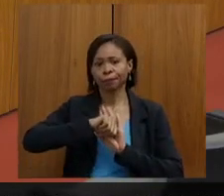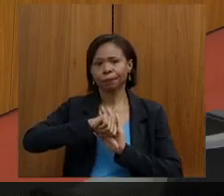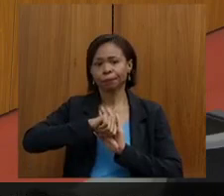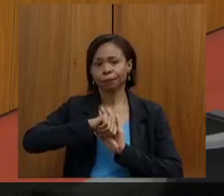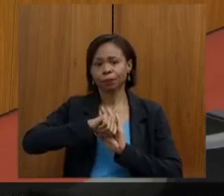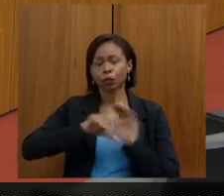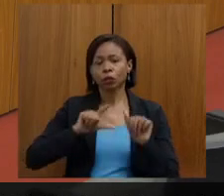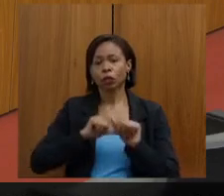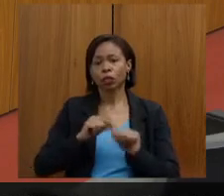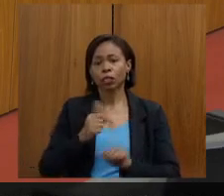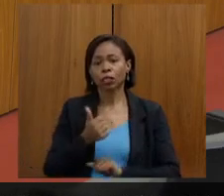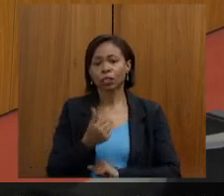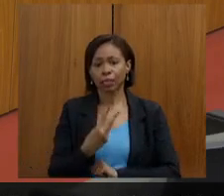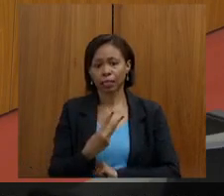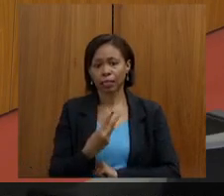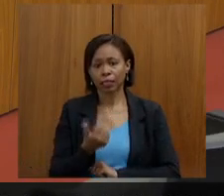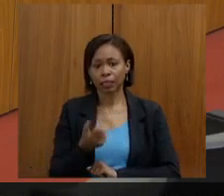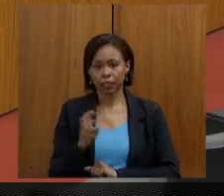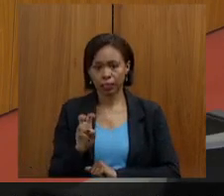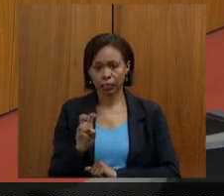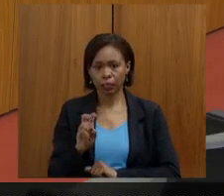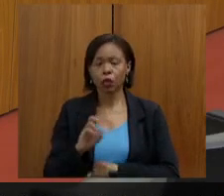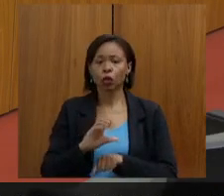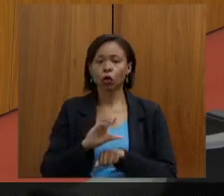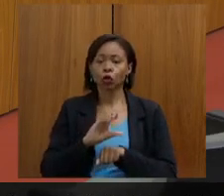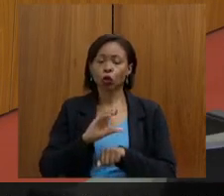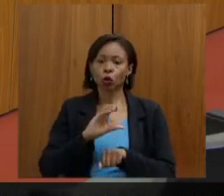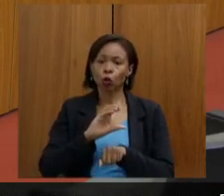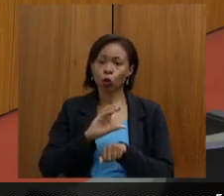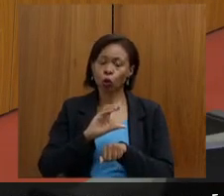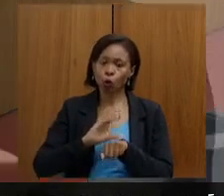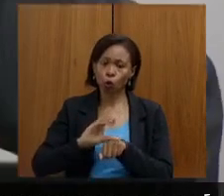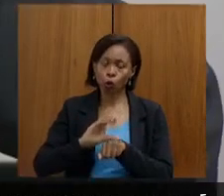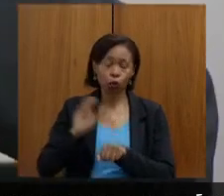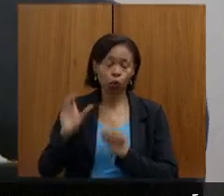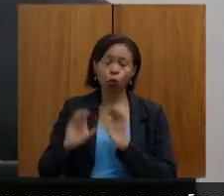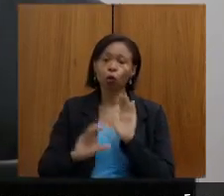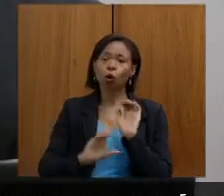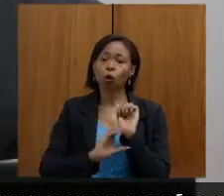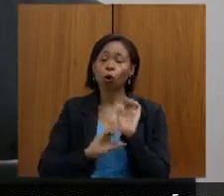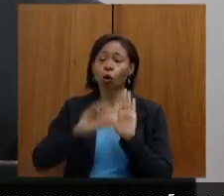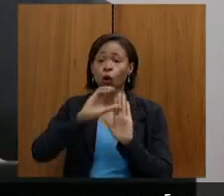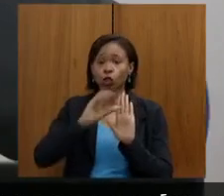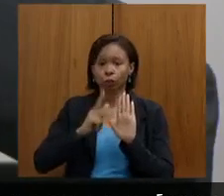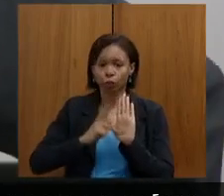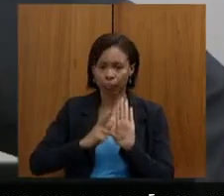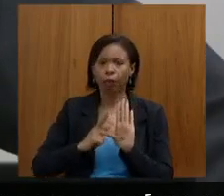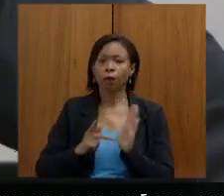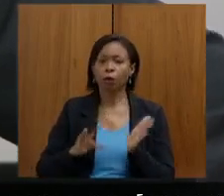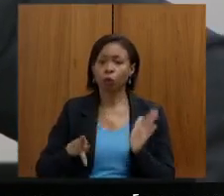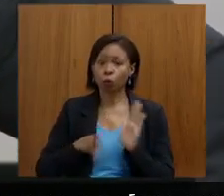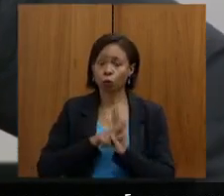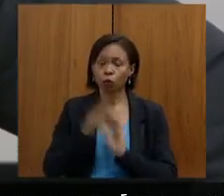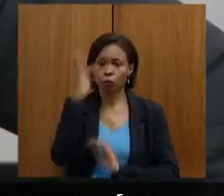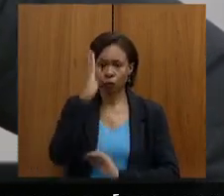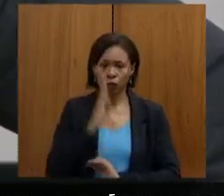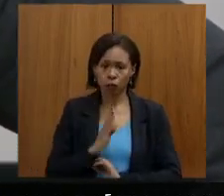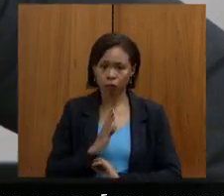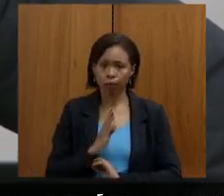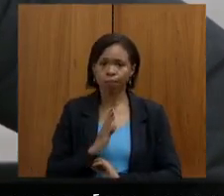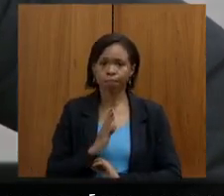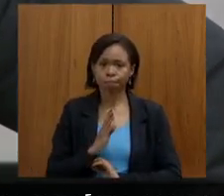previsto no artigo 215 do código penal brasileiro da a destinação as rendas públicas